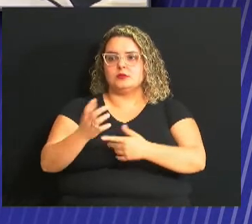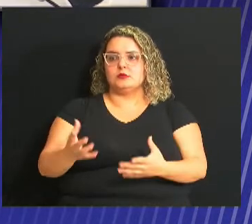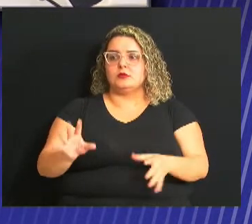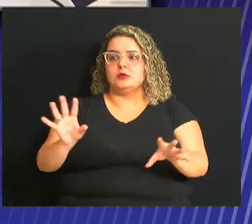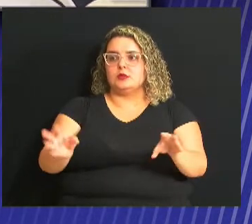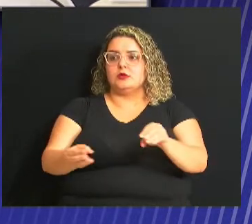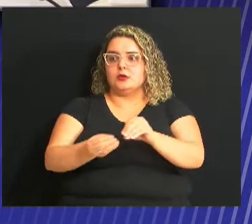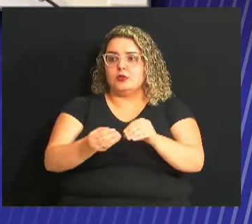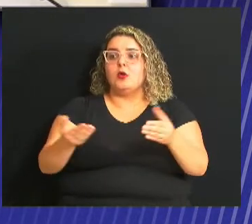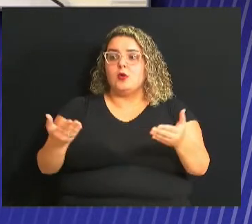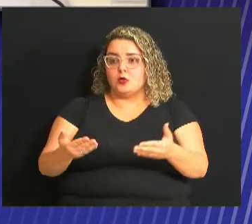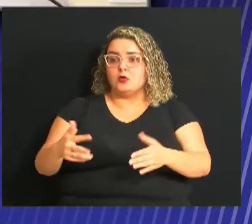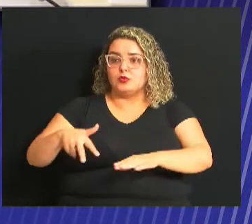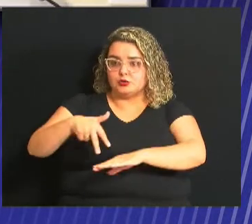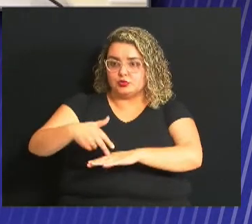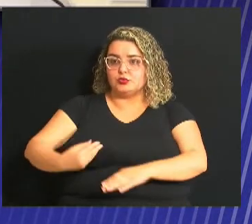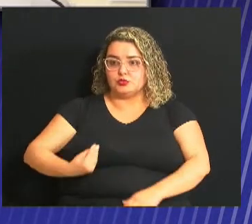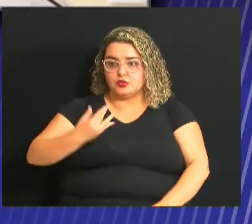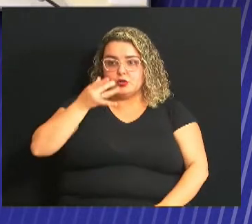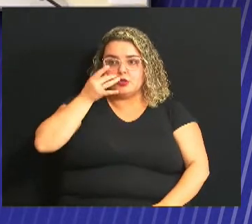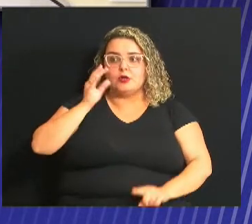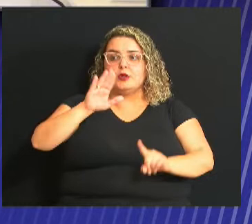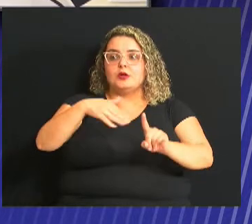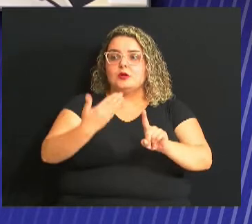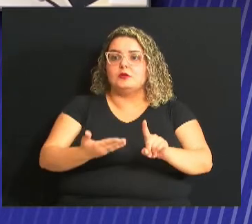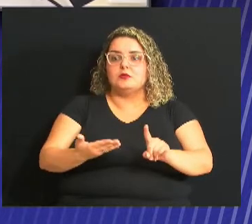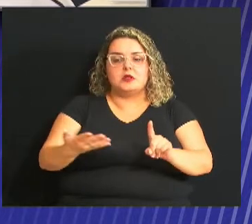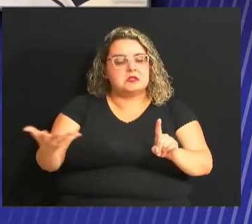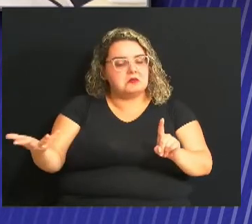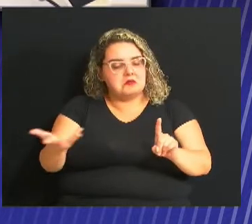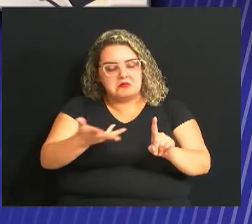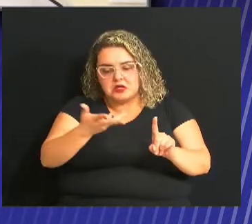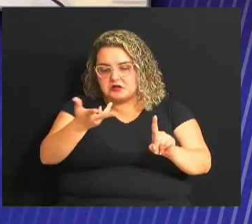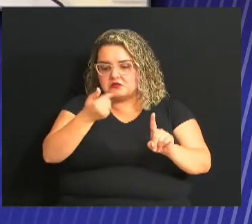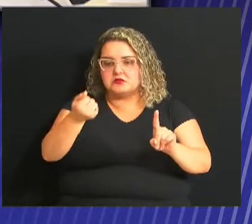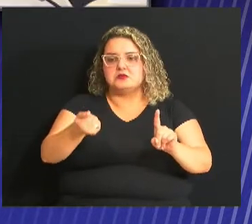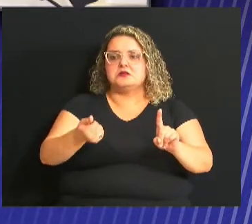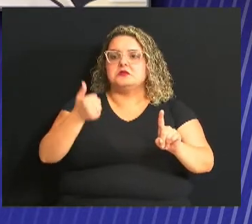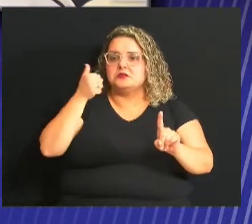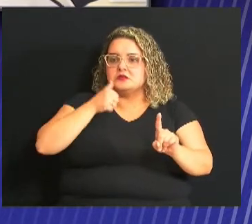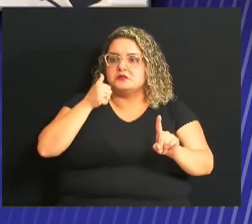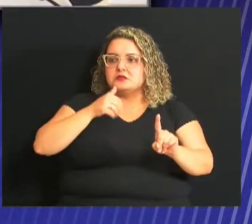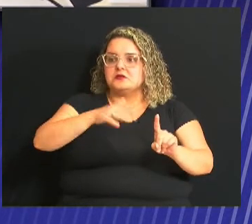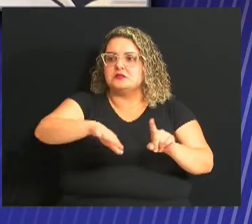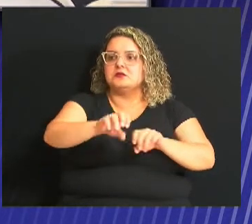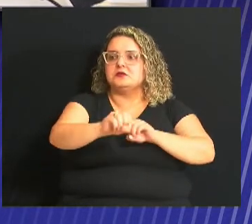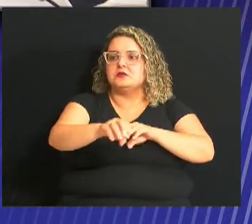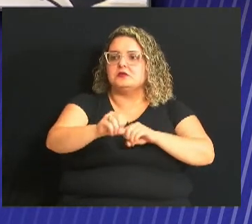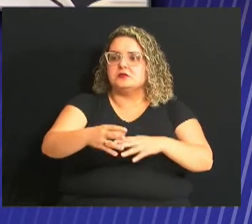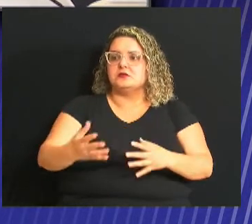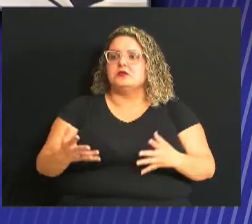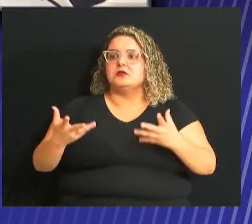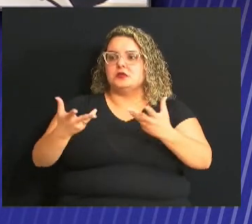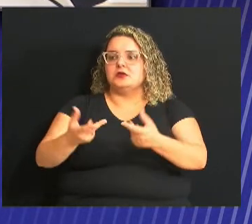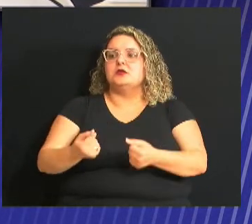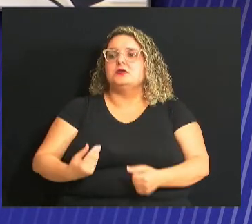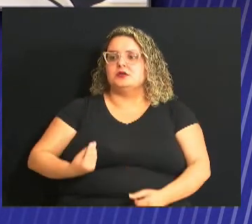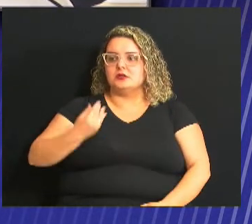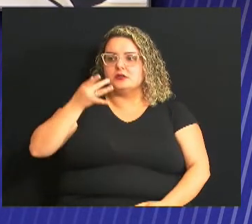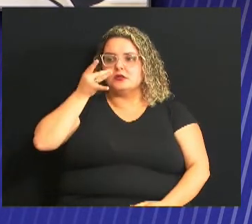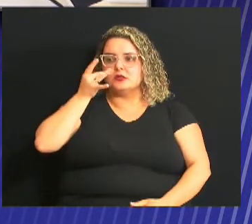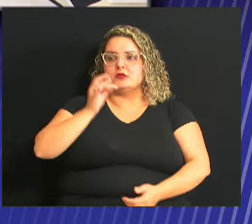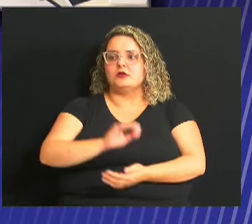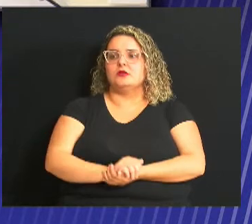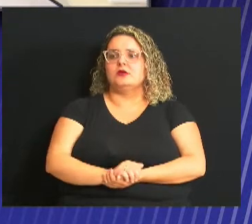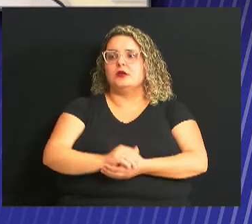resumindo, hoje estou aqui para homenagear essa grande mulher que é da área da educação e a todos também presentes.